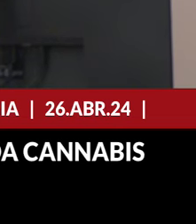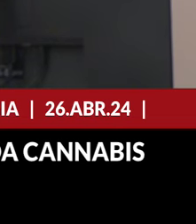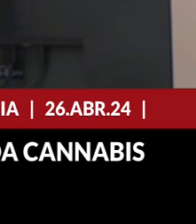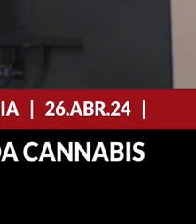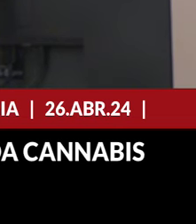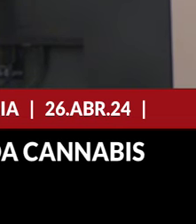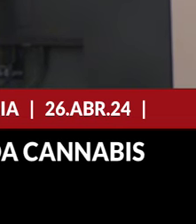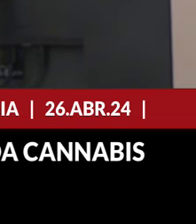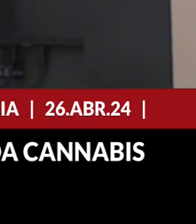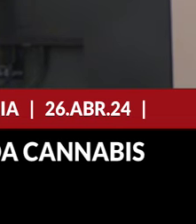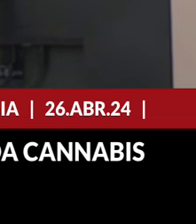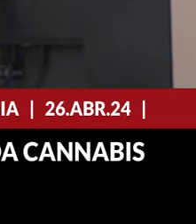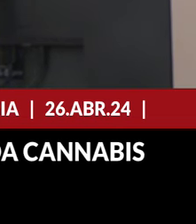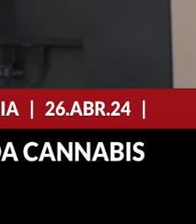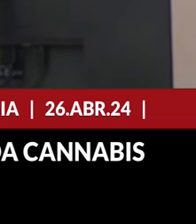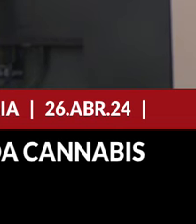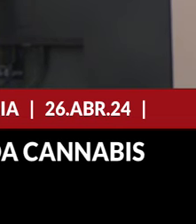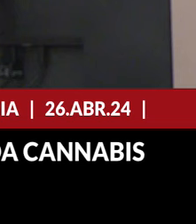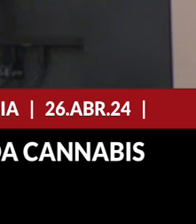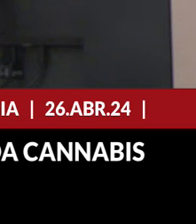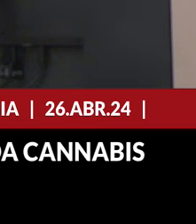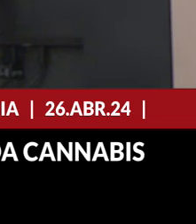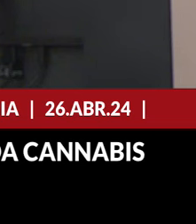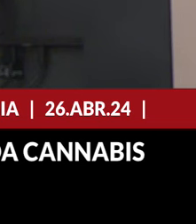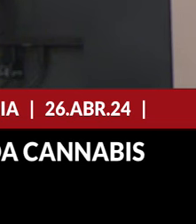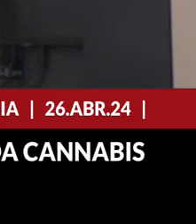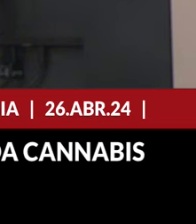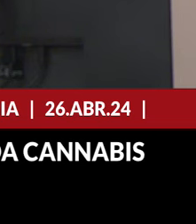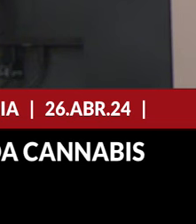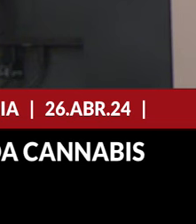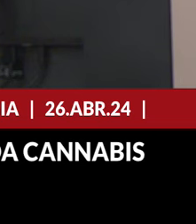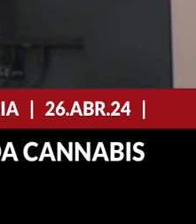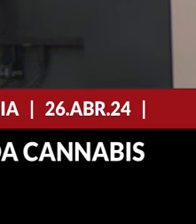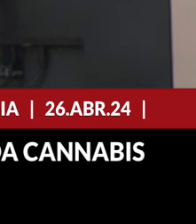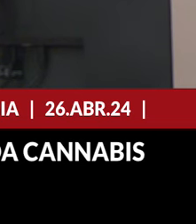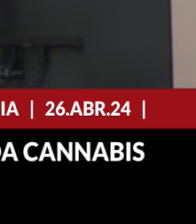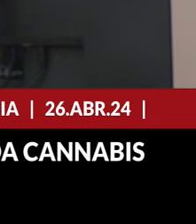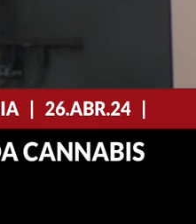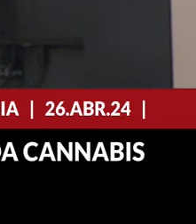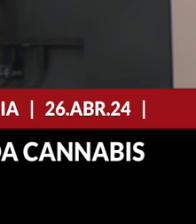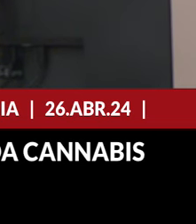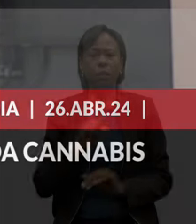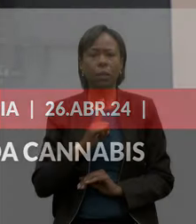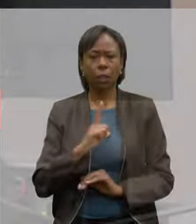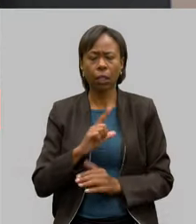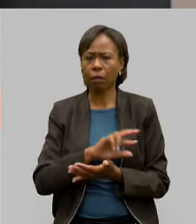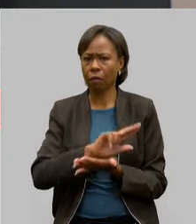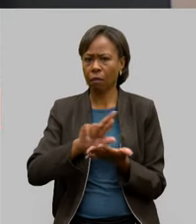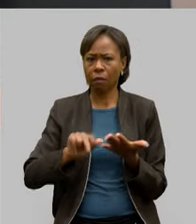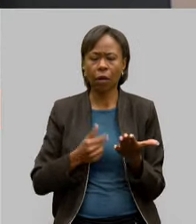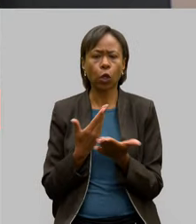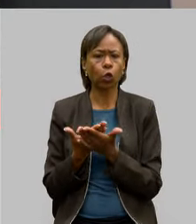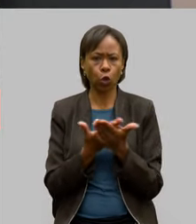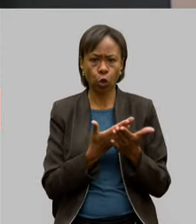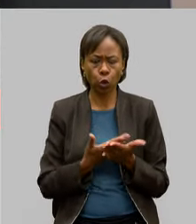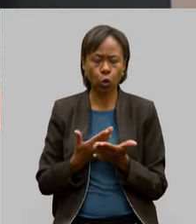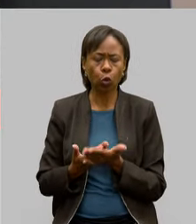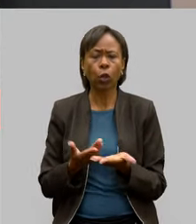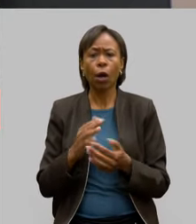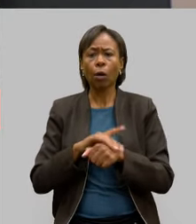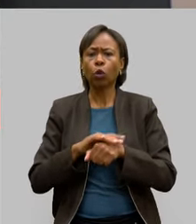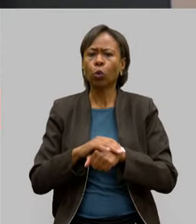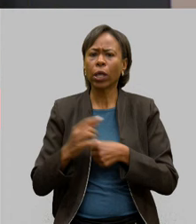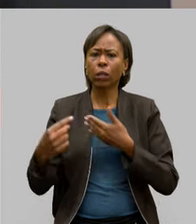doenças neurológicas e transtornos psiquiátricos porque é a área que eu trabalho né mas eu sei que existem vários estudos para doenças autoimune doenças